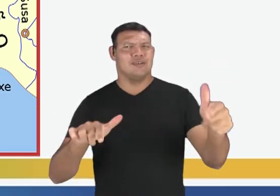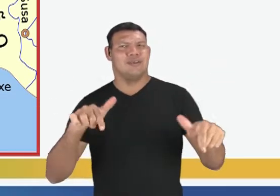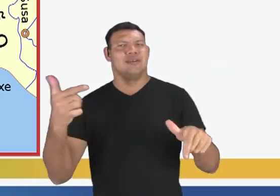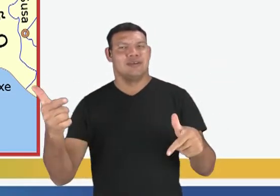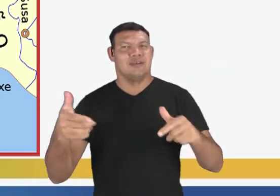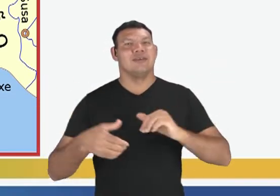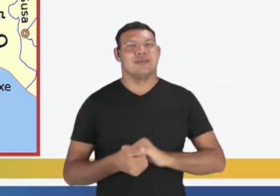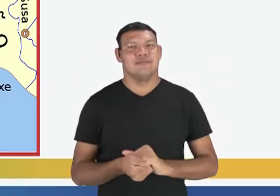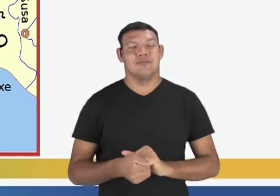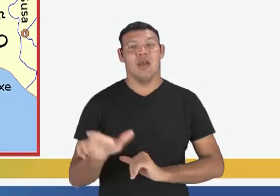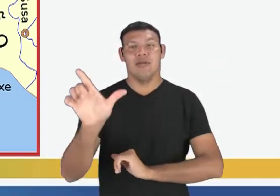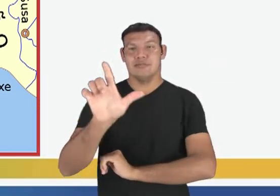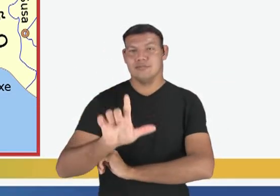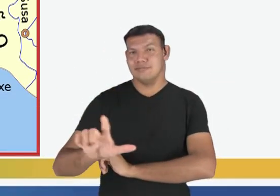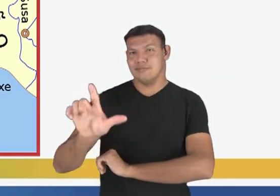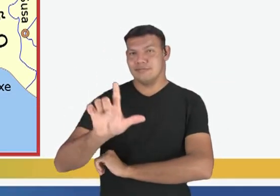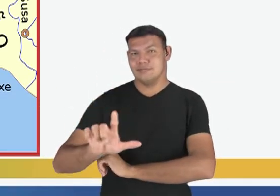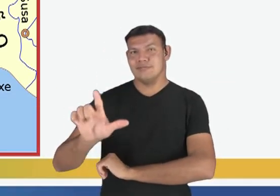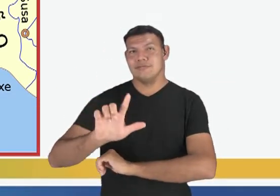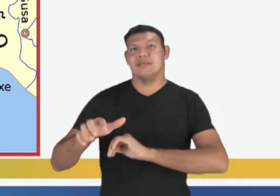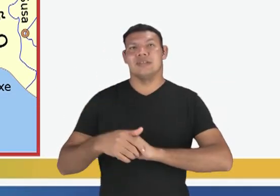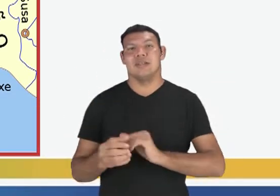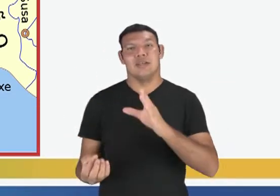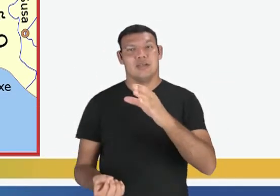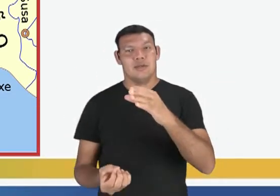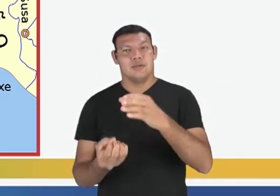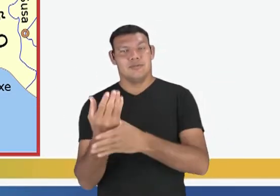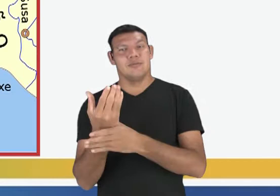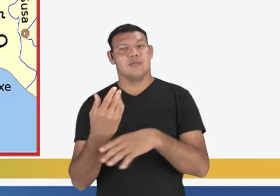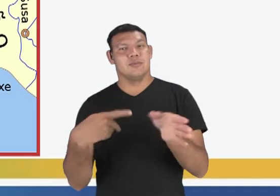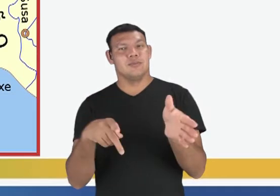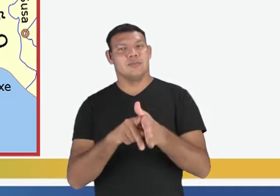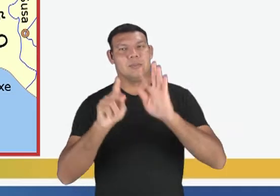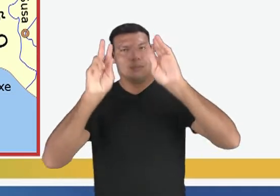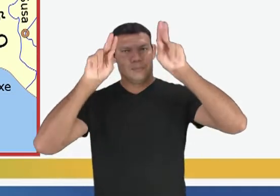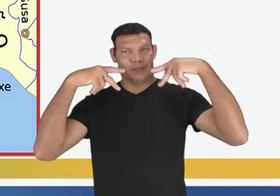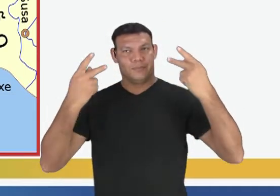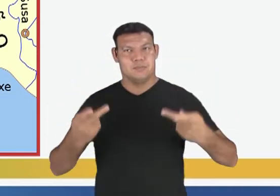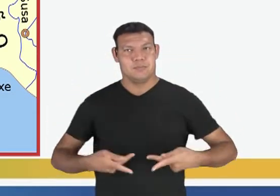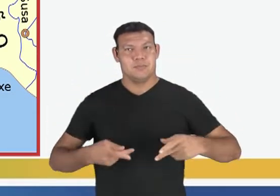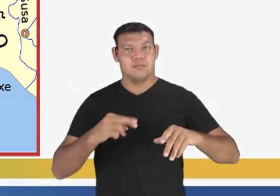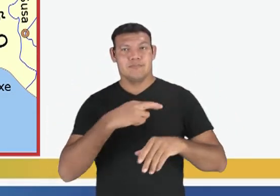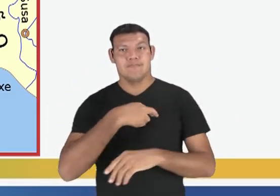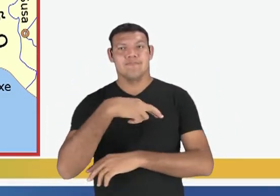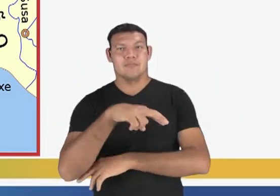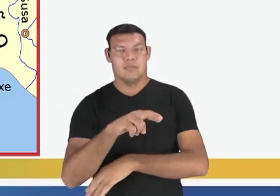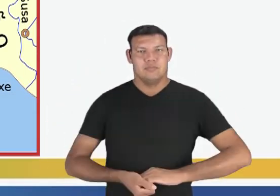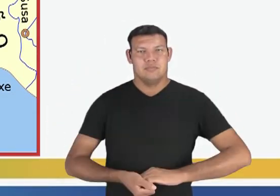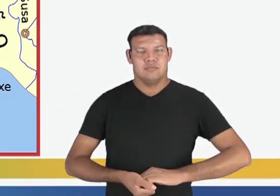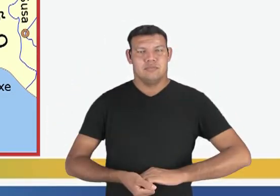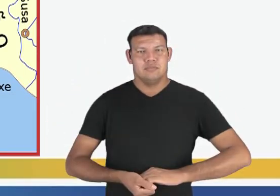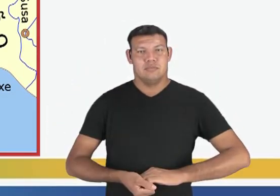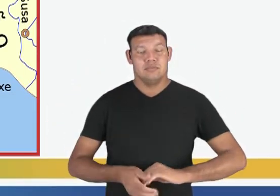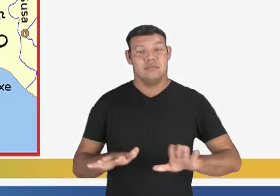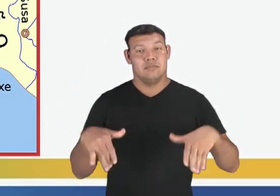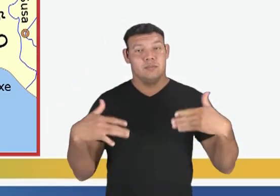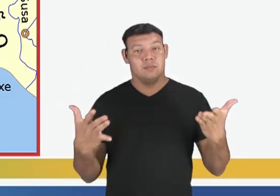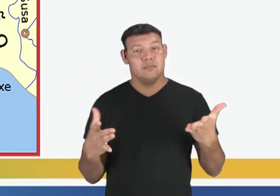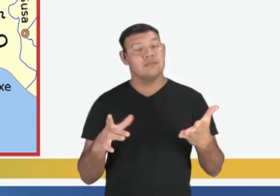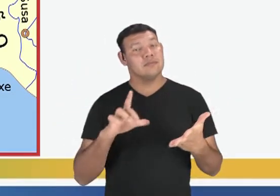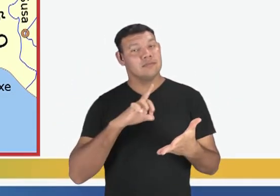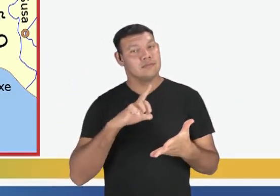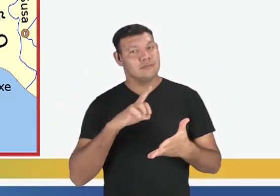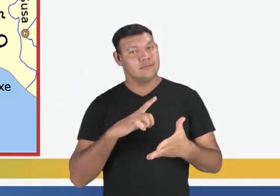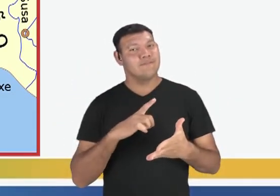que a literatura fala sobre a origem da humanidade, mas a religião trata desse jeito. E aí nós